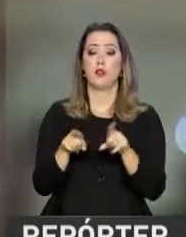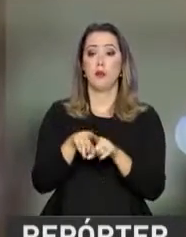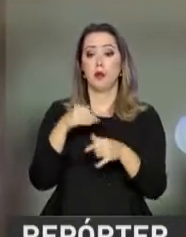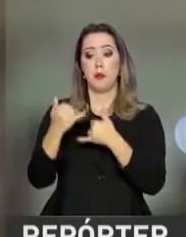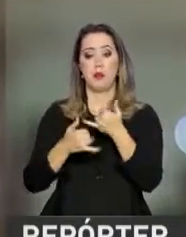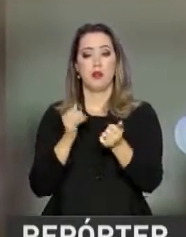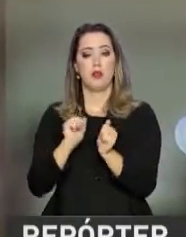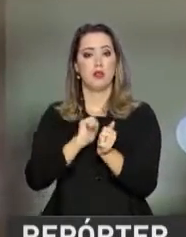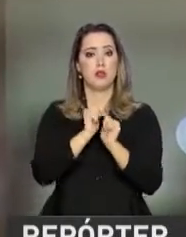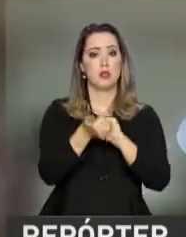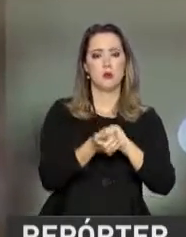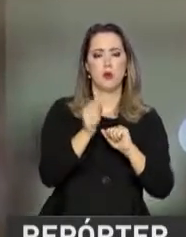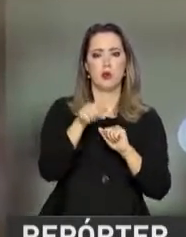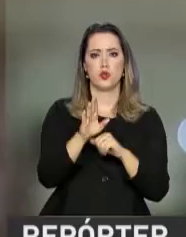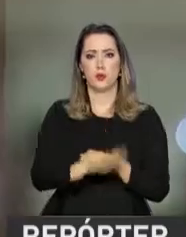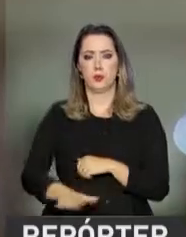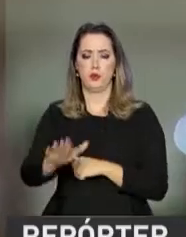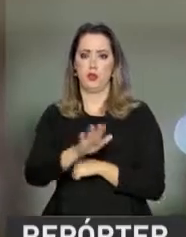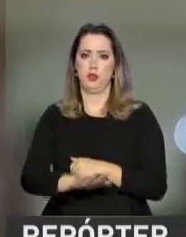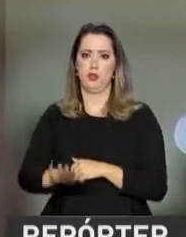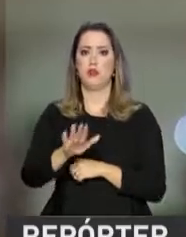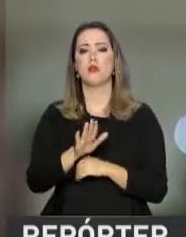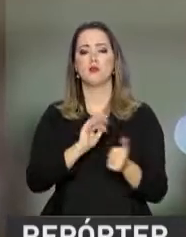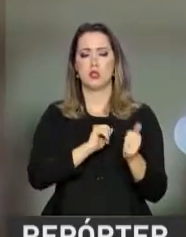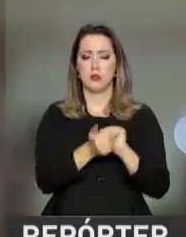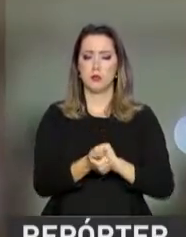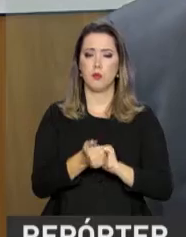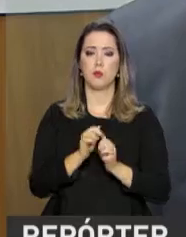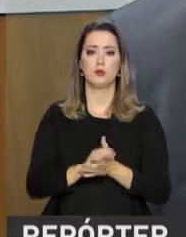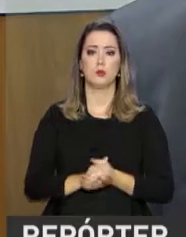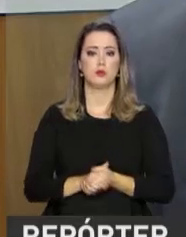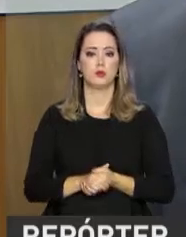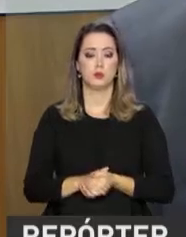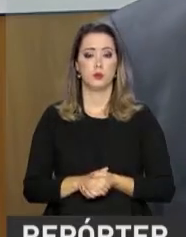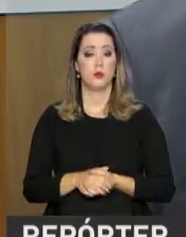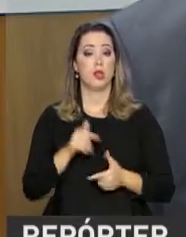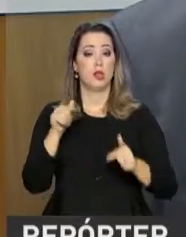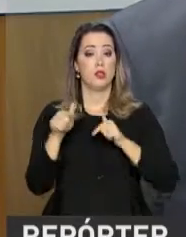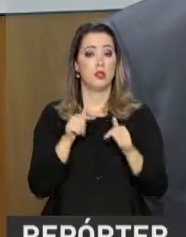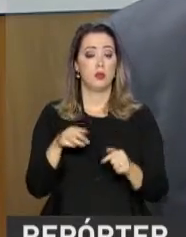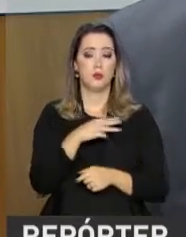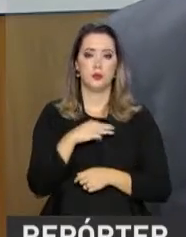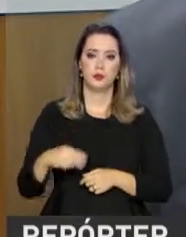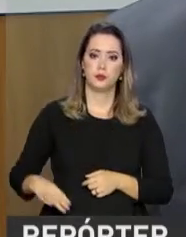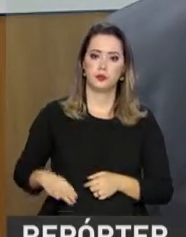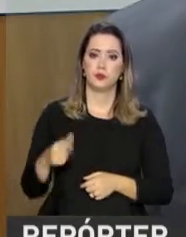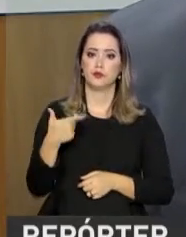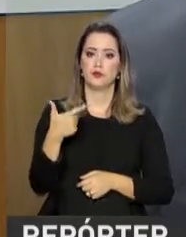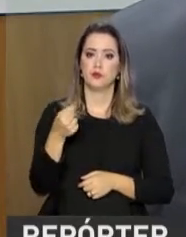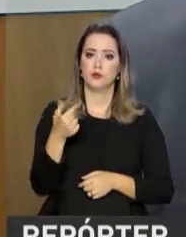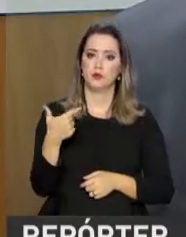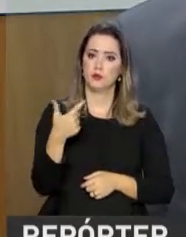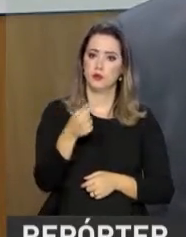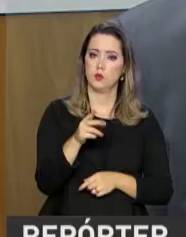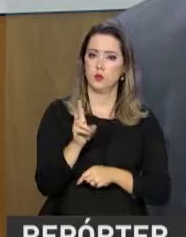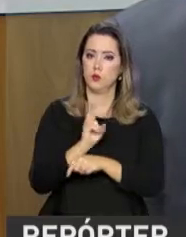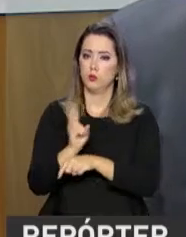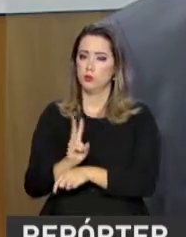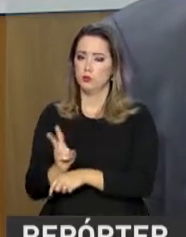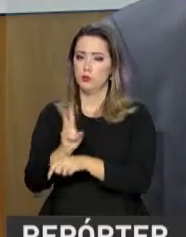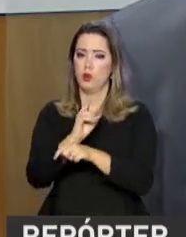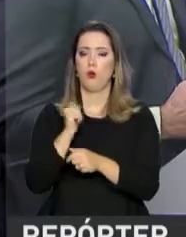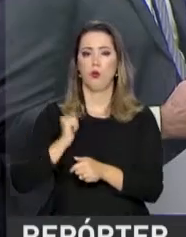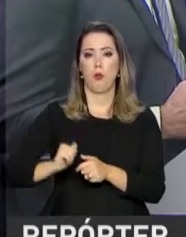com o esporte que é um programa voltado é para crianças ações do ministério em 2017 como pente fino no